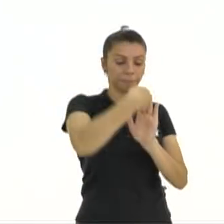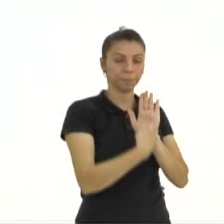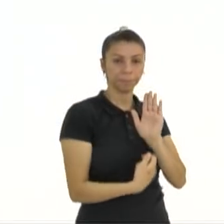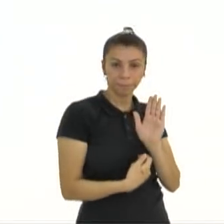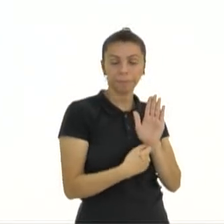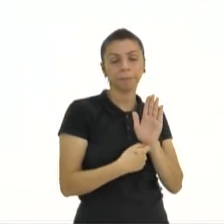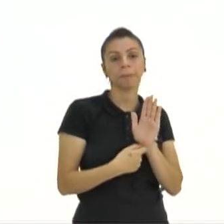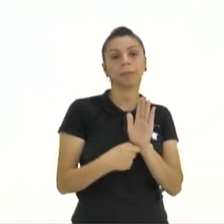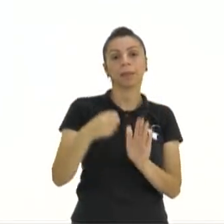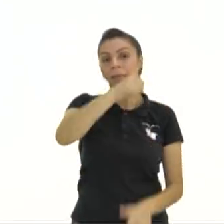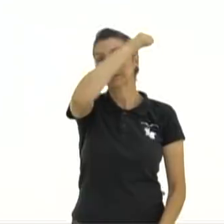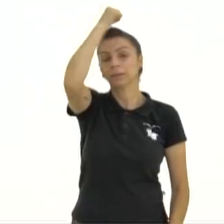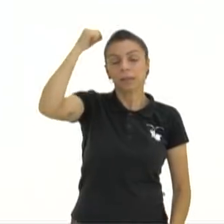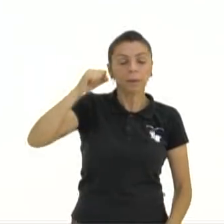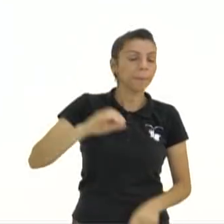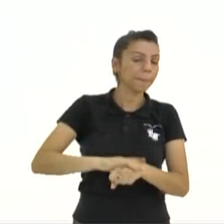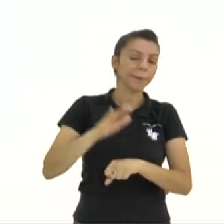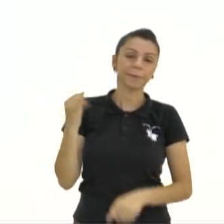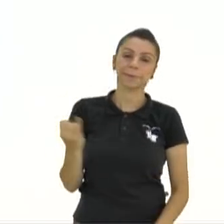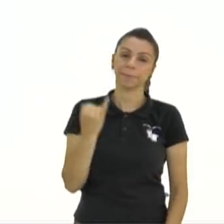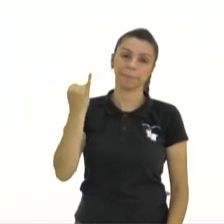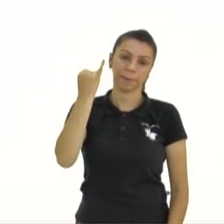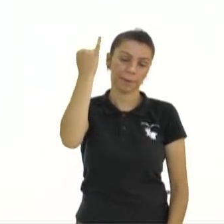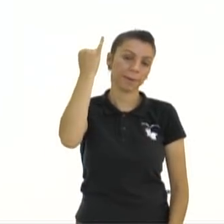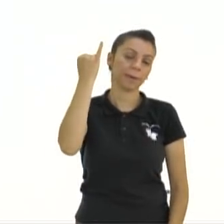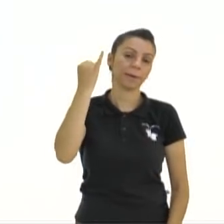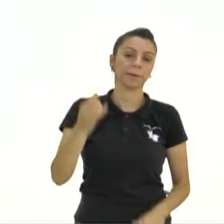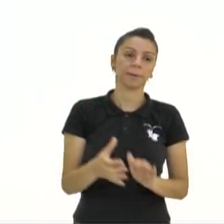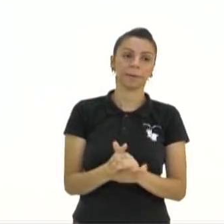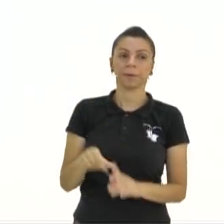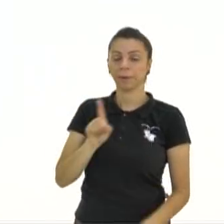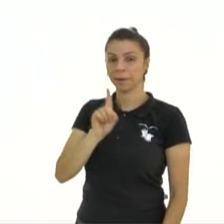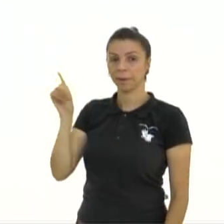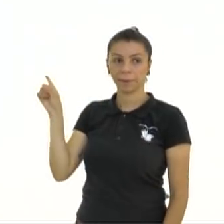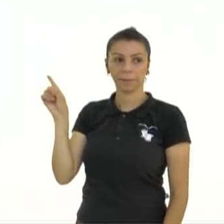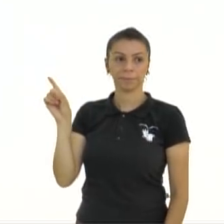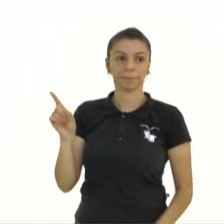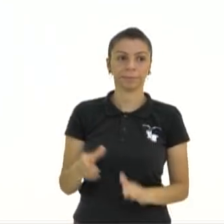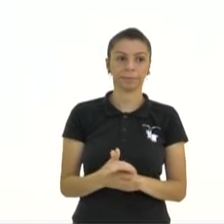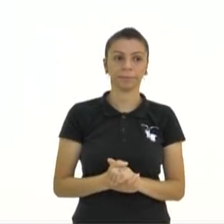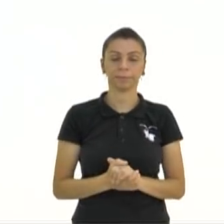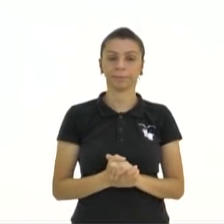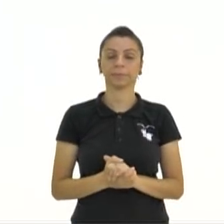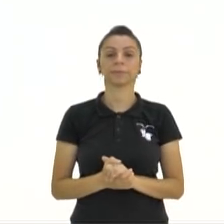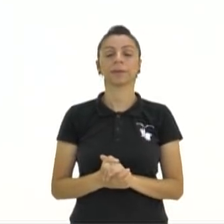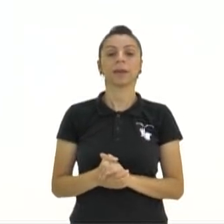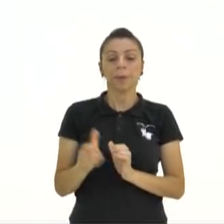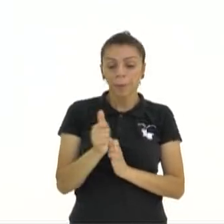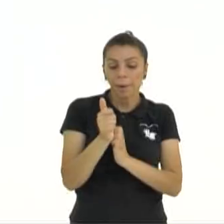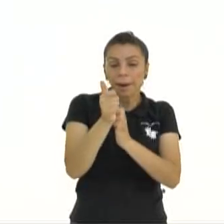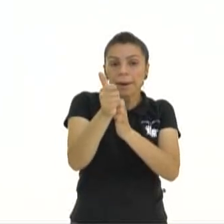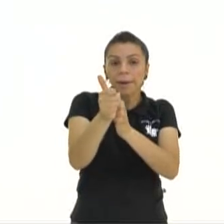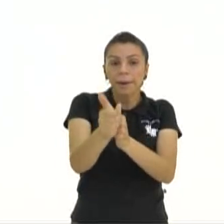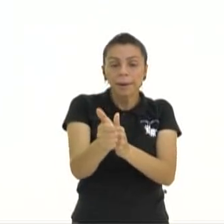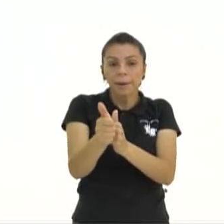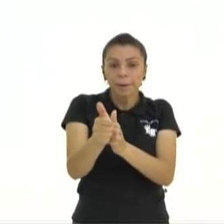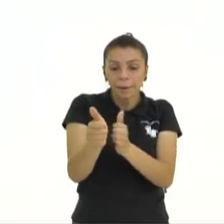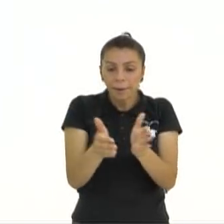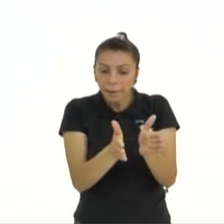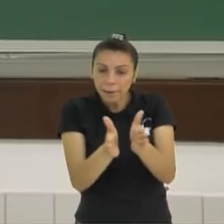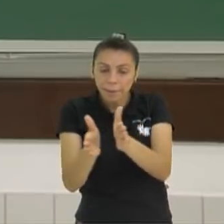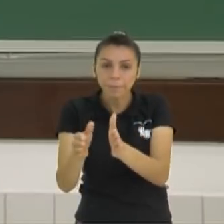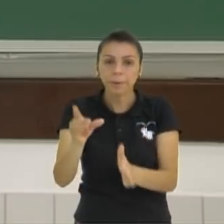budista mais importante, mais representativo, é o Dhammapada, caminho do Dharma. Você sabe o que é